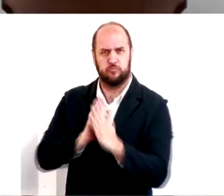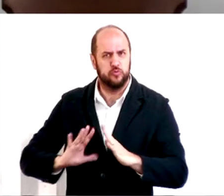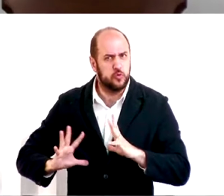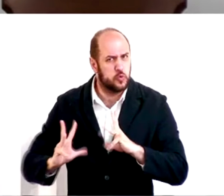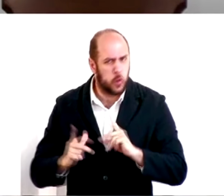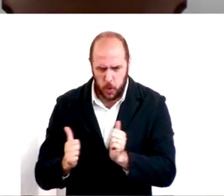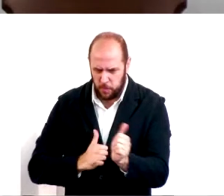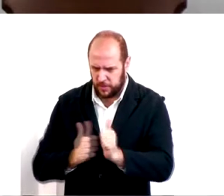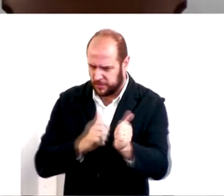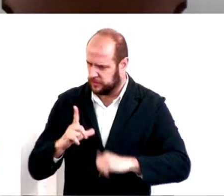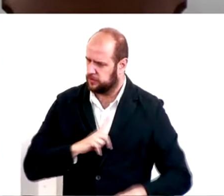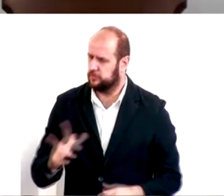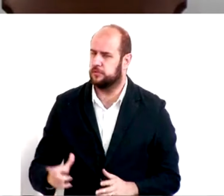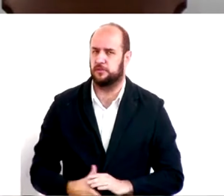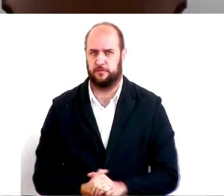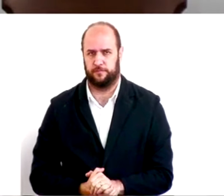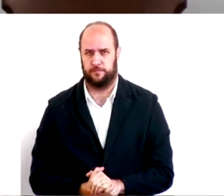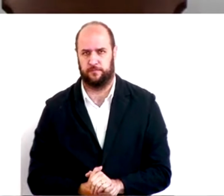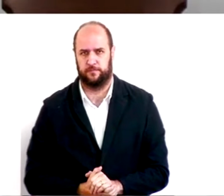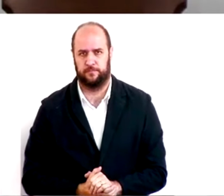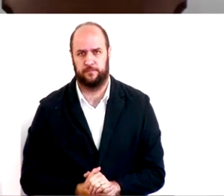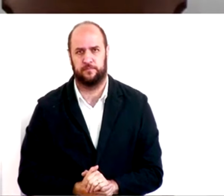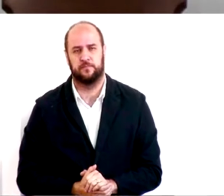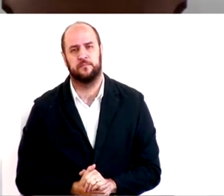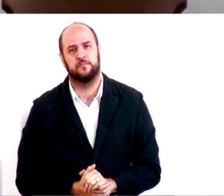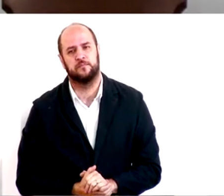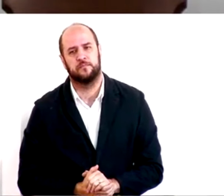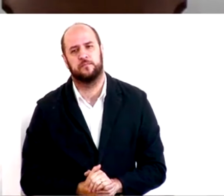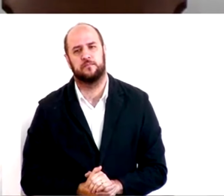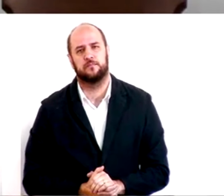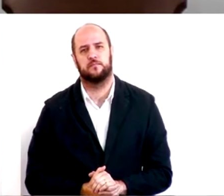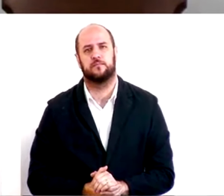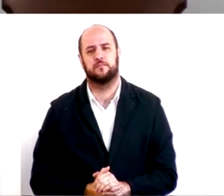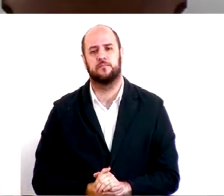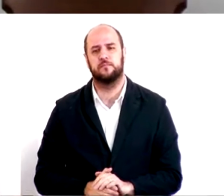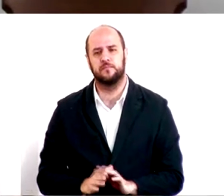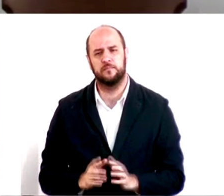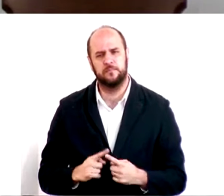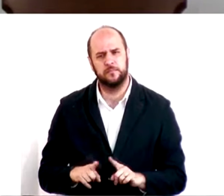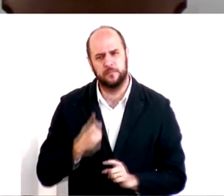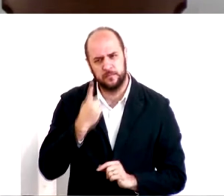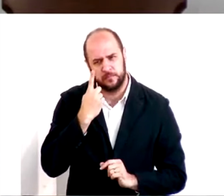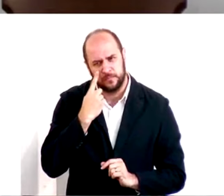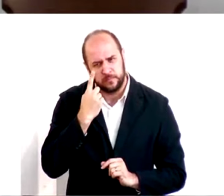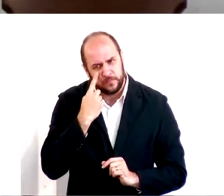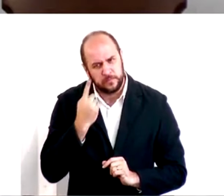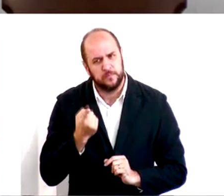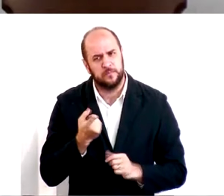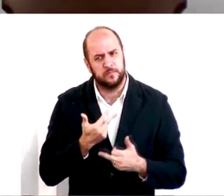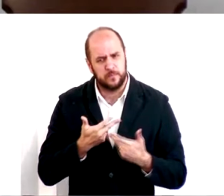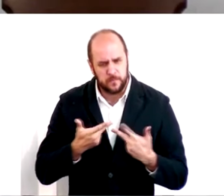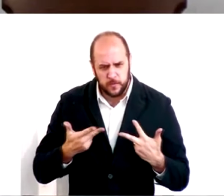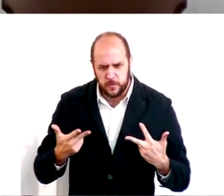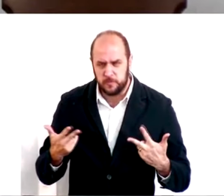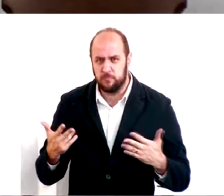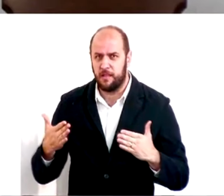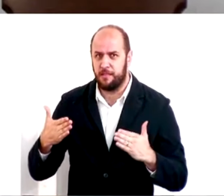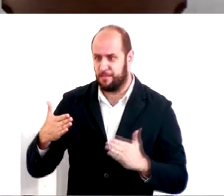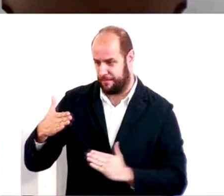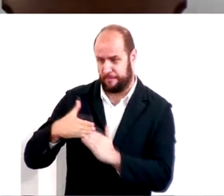preciso que aconteçam. Mas vejam que esses são casos muito extremos. Nós